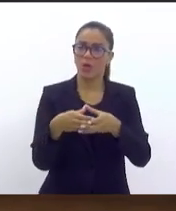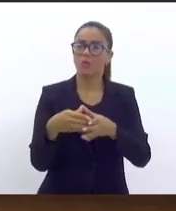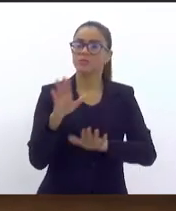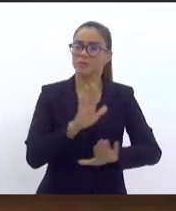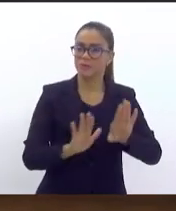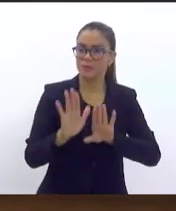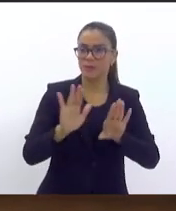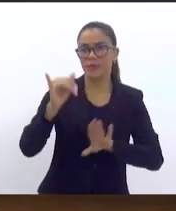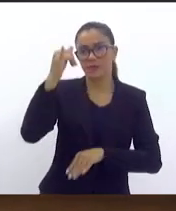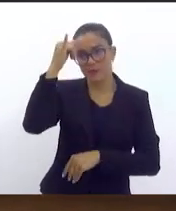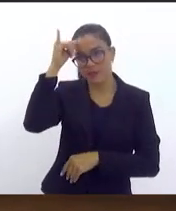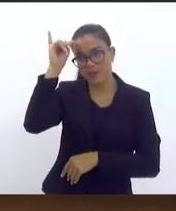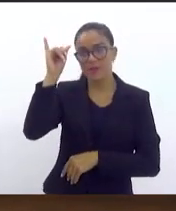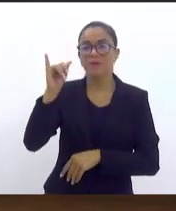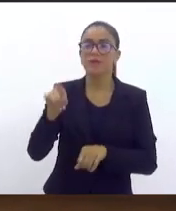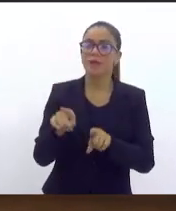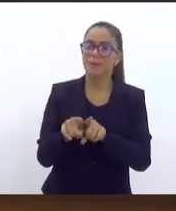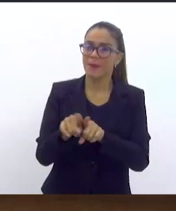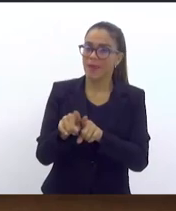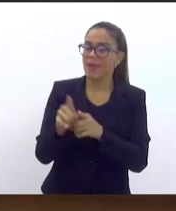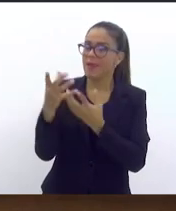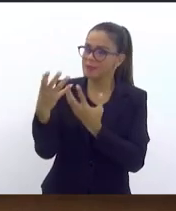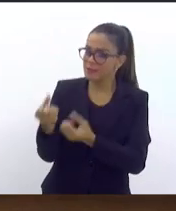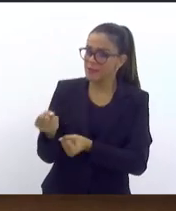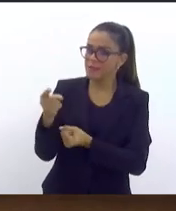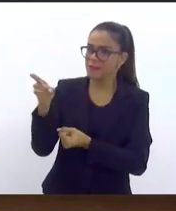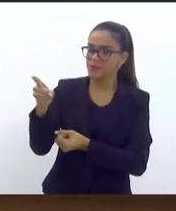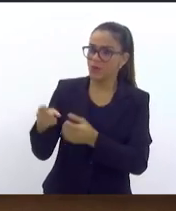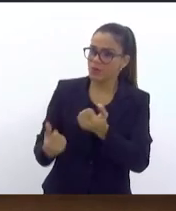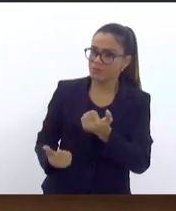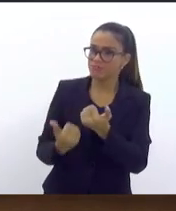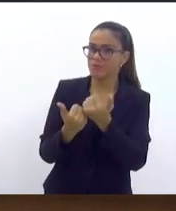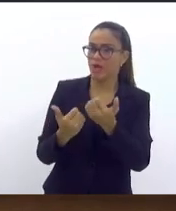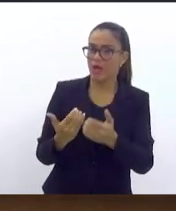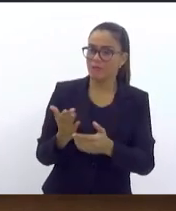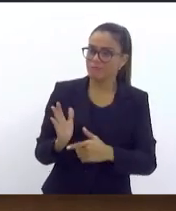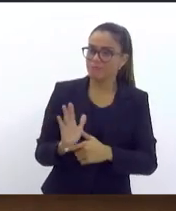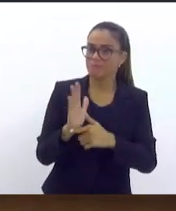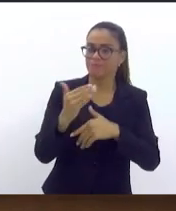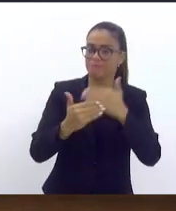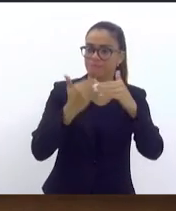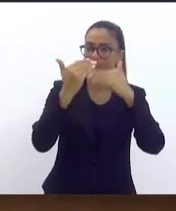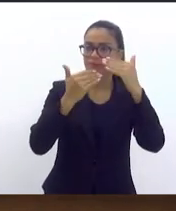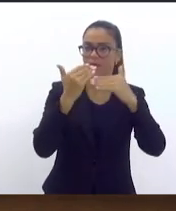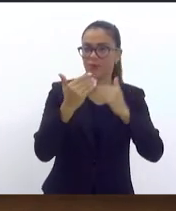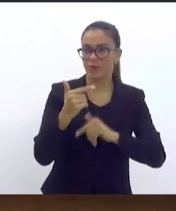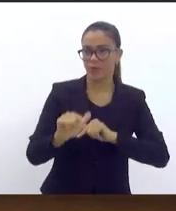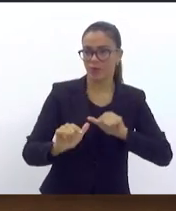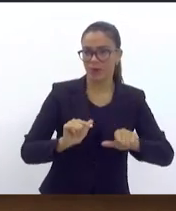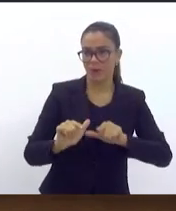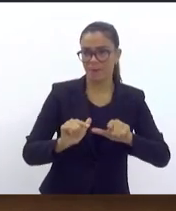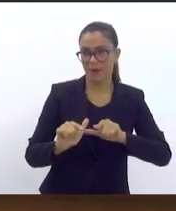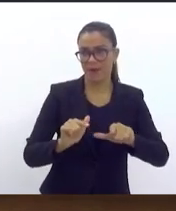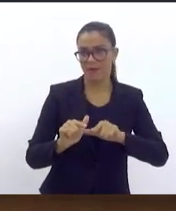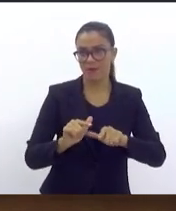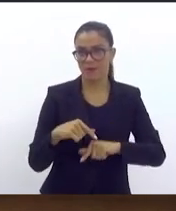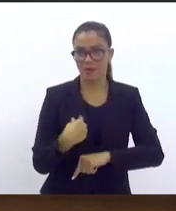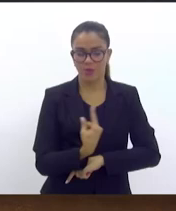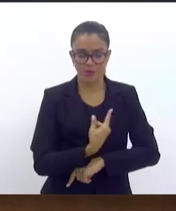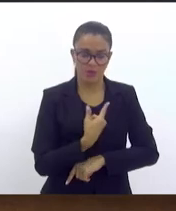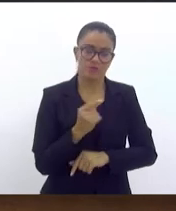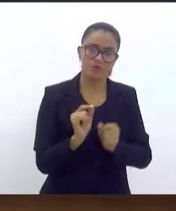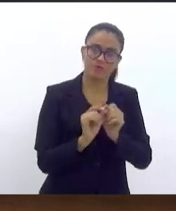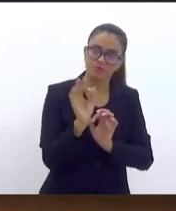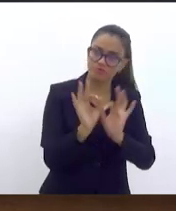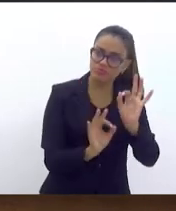e também contaremos com a sua contribuição para o desenvolvimento dos trabalhos queremos desenvolver com esse